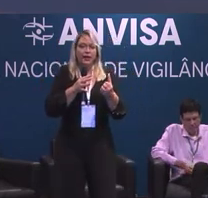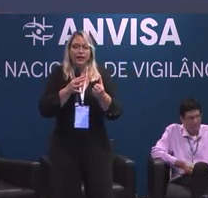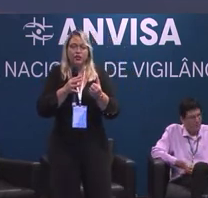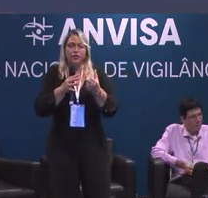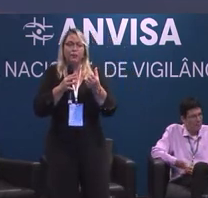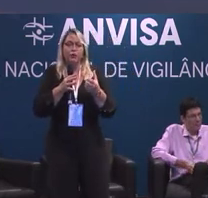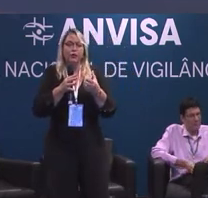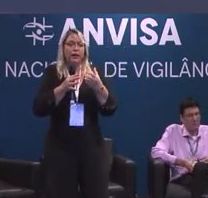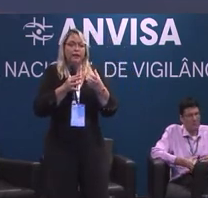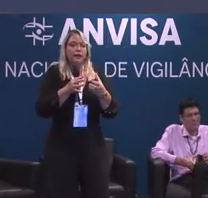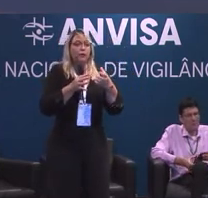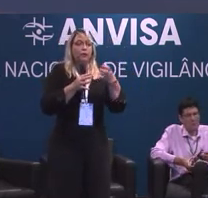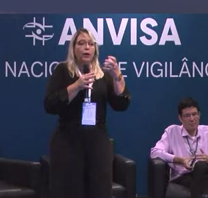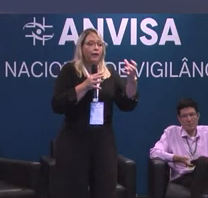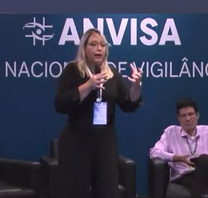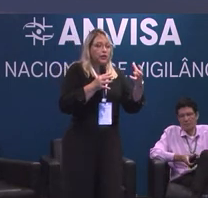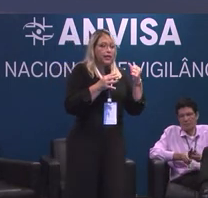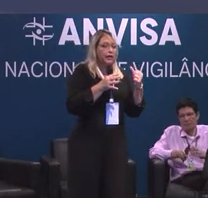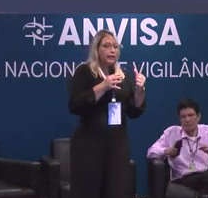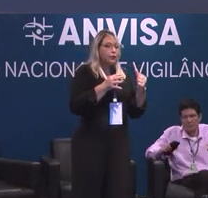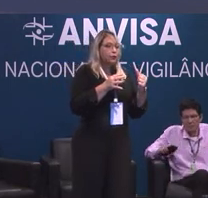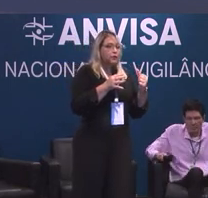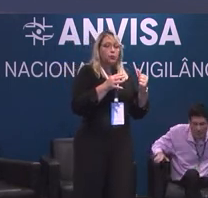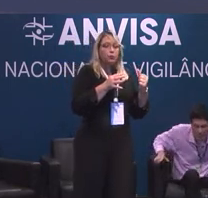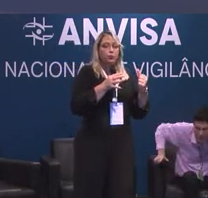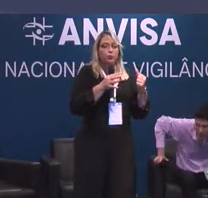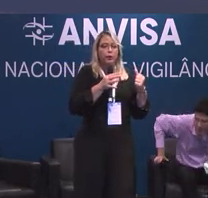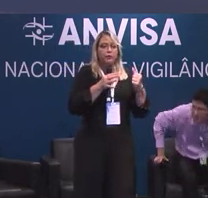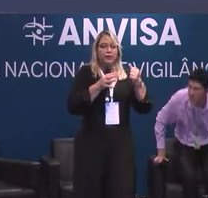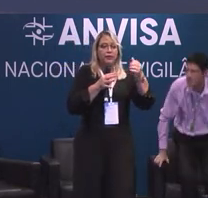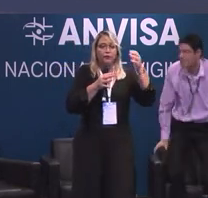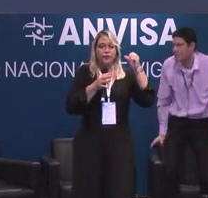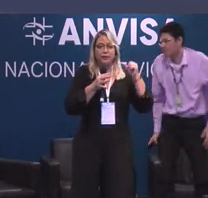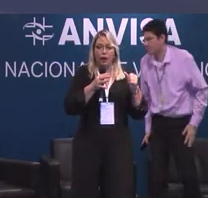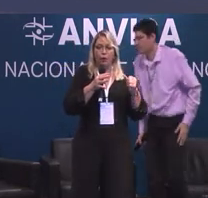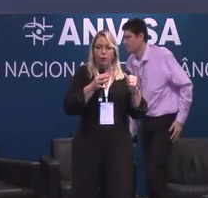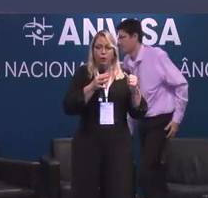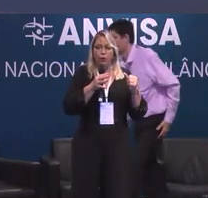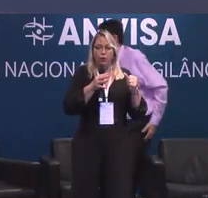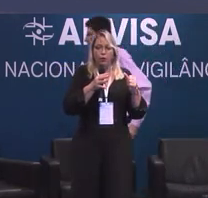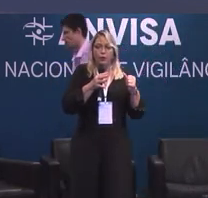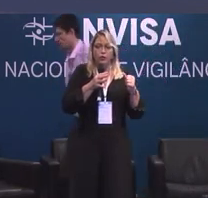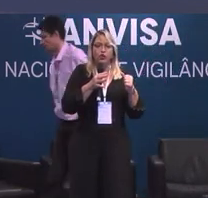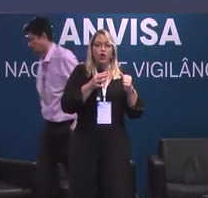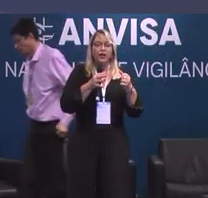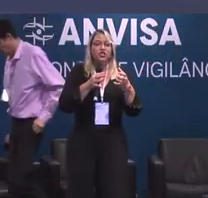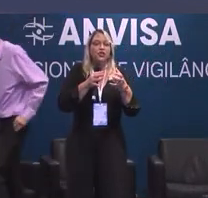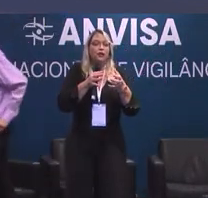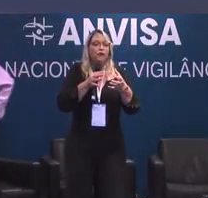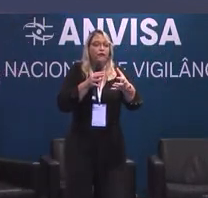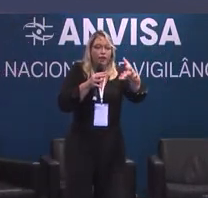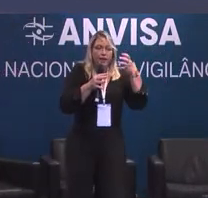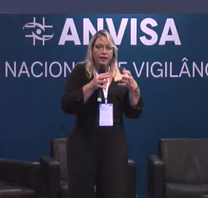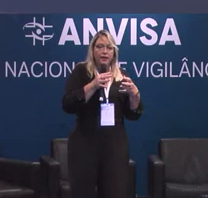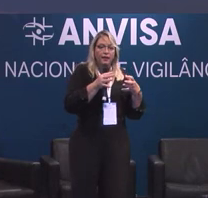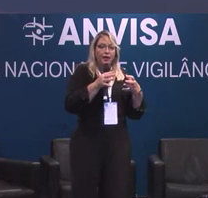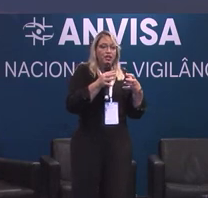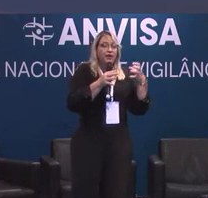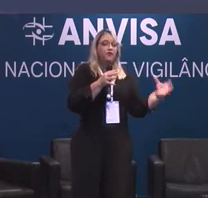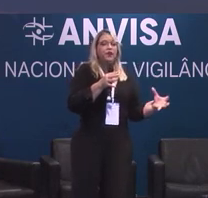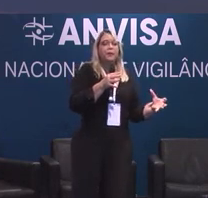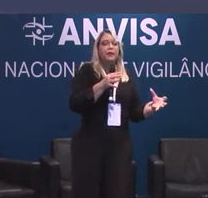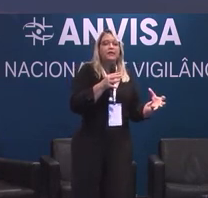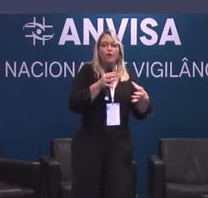Quando a gente fala muito... Não, a sociedade é um segundo, é um terceiro fiscal. Só que a gente não vê, a gente